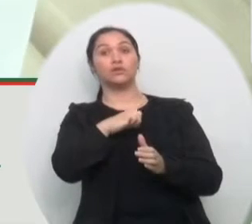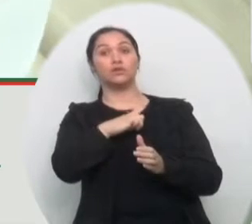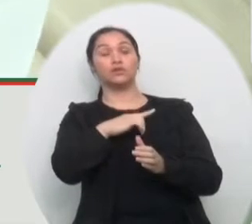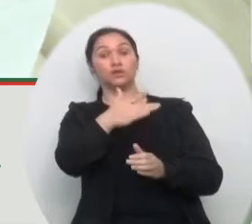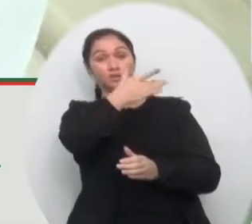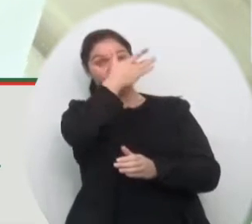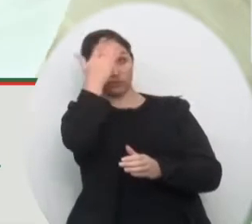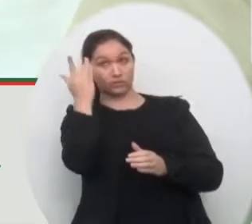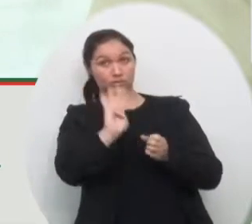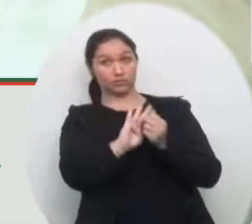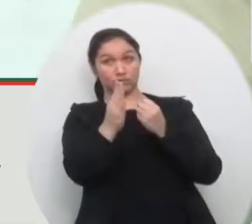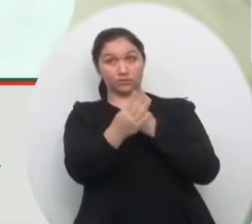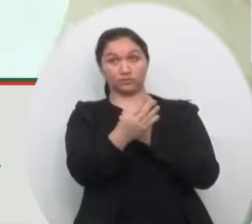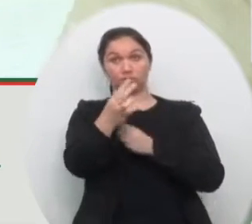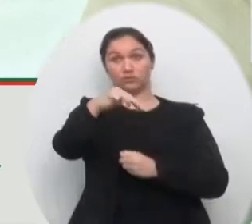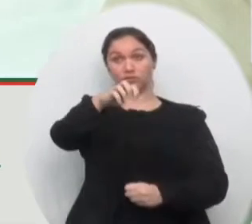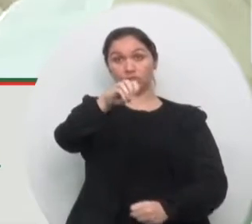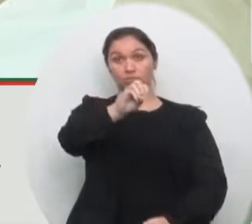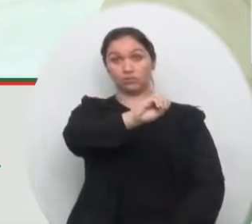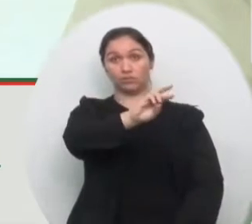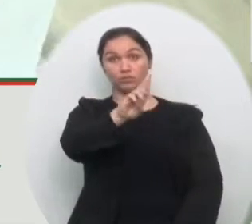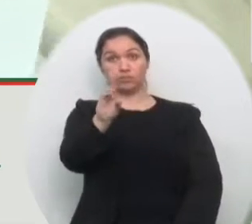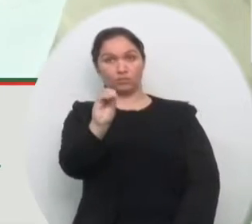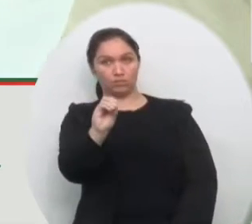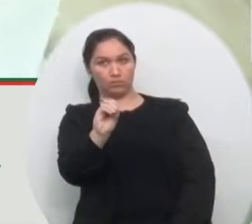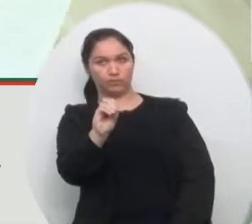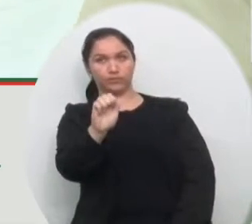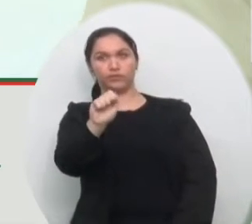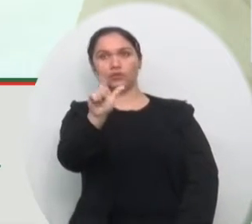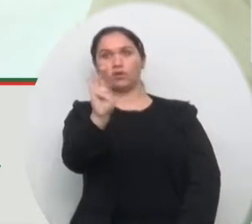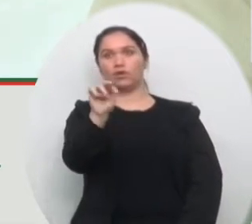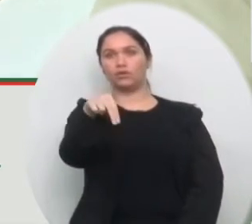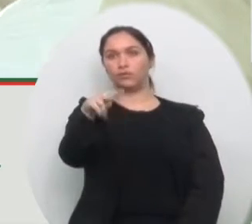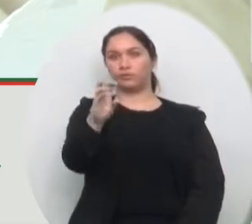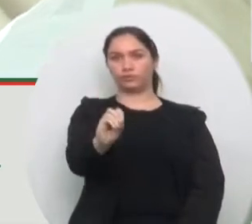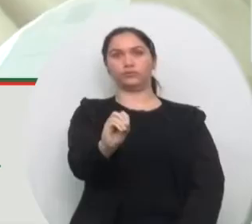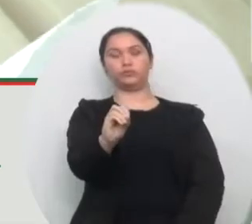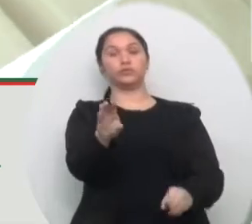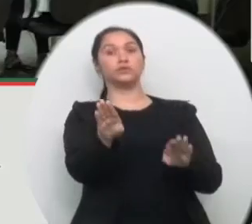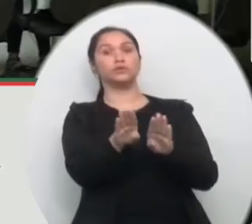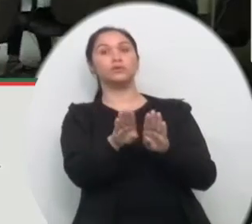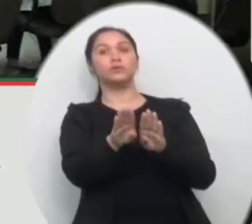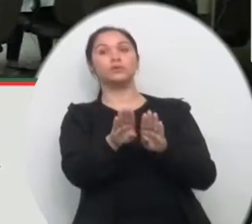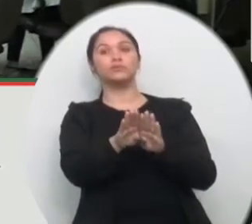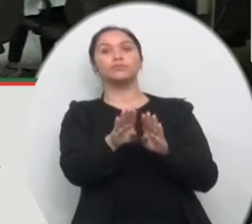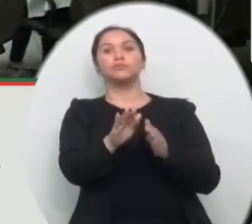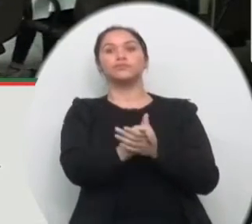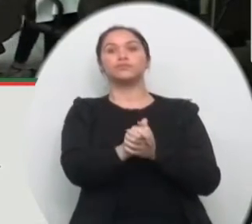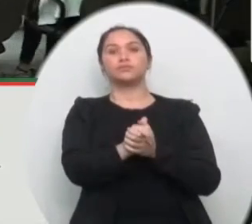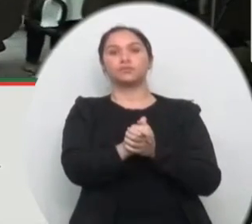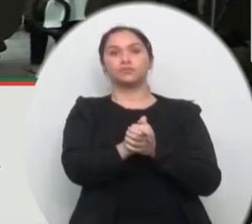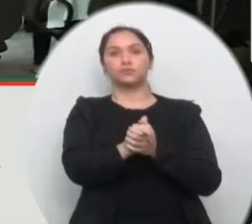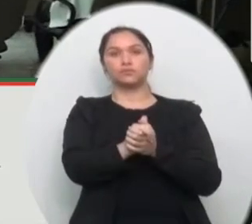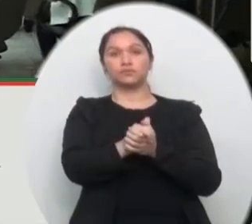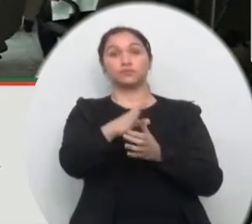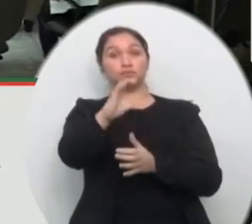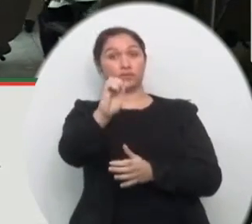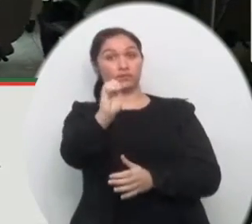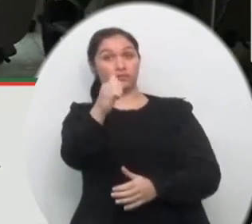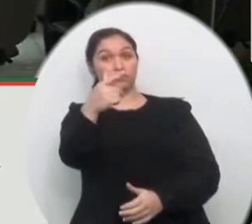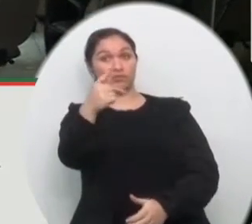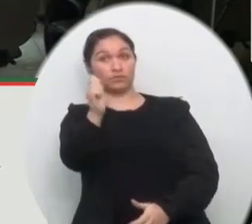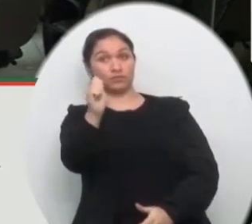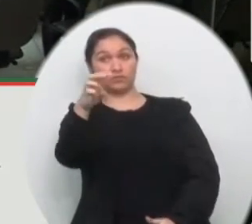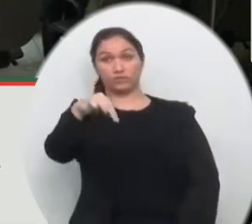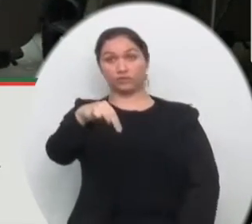e senhoras Jerusa Cizesc Dalmolin, Jefferson D'Agostinho e Diego Mariotti, que discorrerão acerca de problema